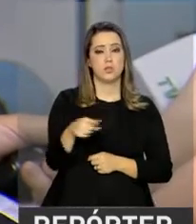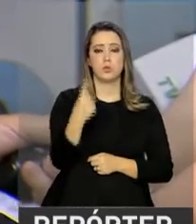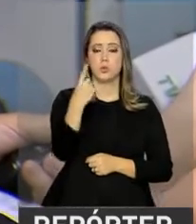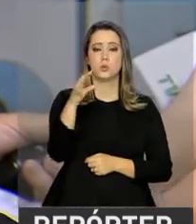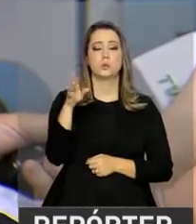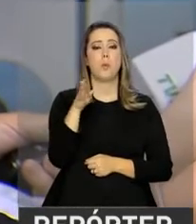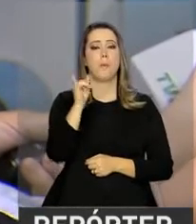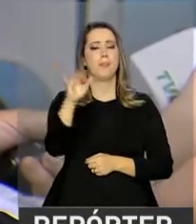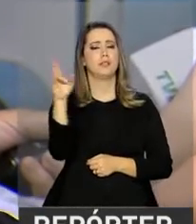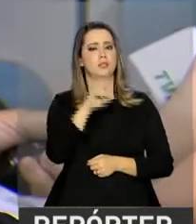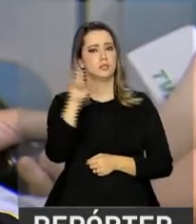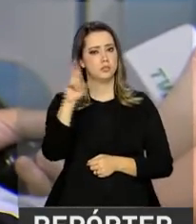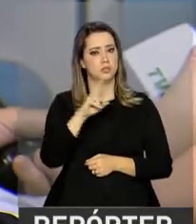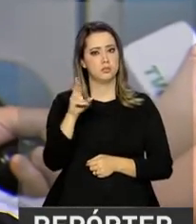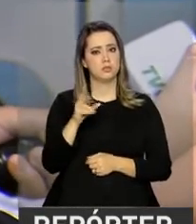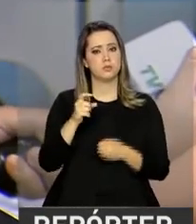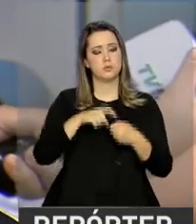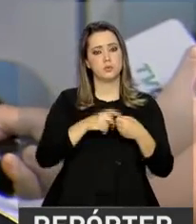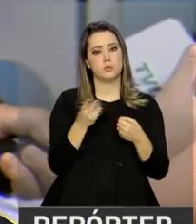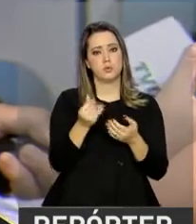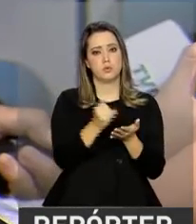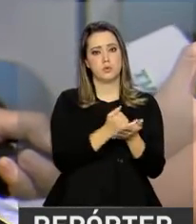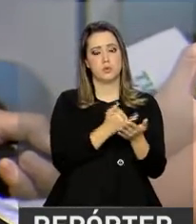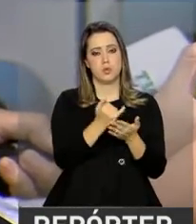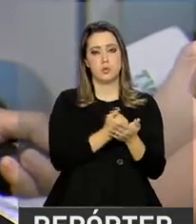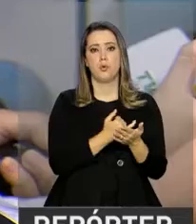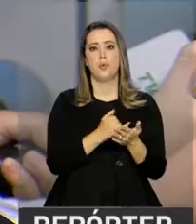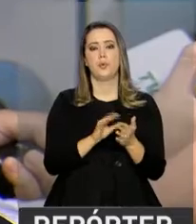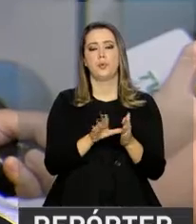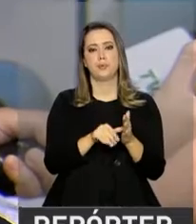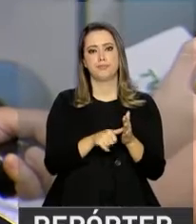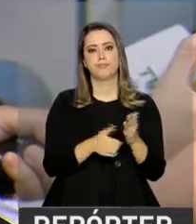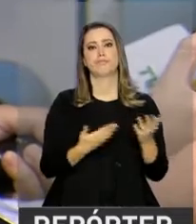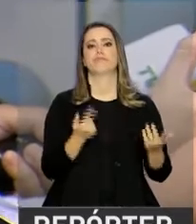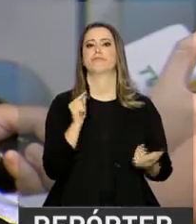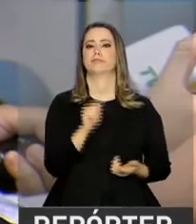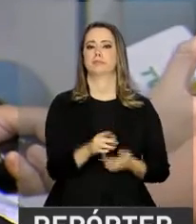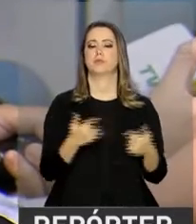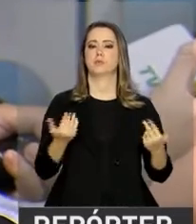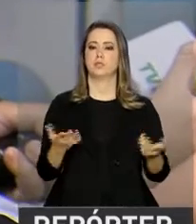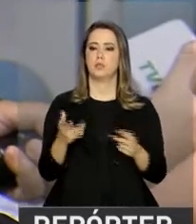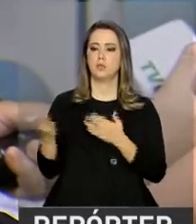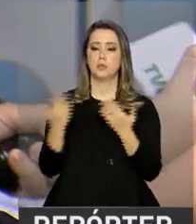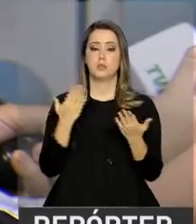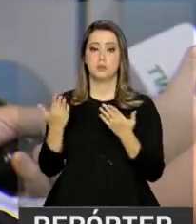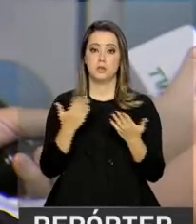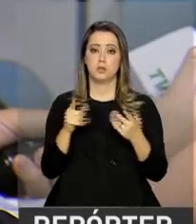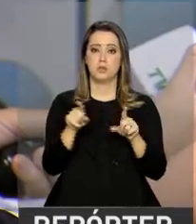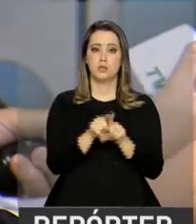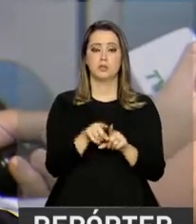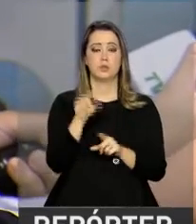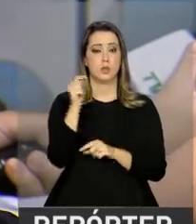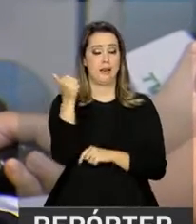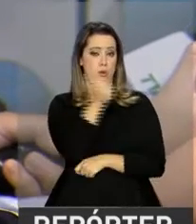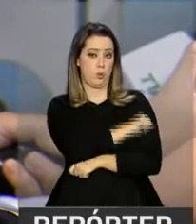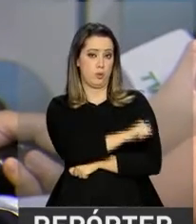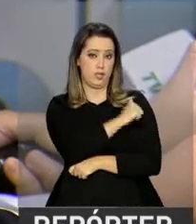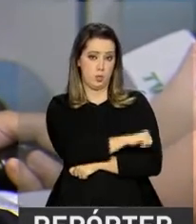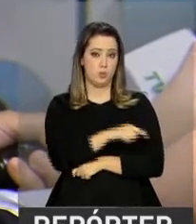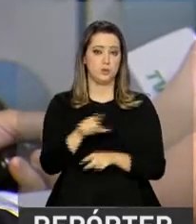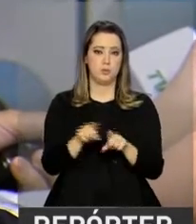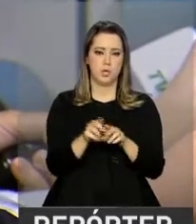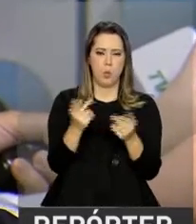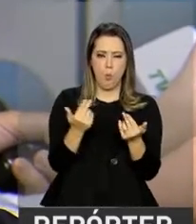bilhões de de recuperação de crédito tributário temos uma operação que é muito parecido com lava jato que aquele corte no rio de janeiro e já estamos com um